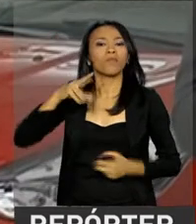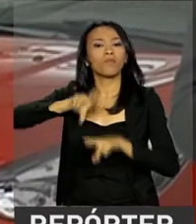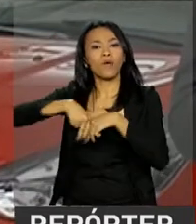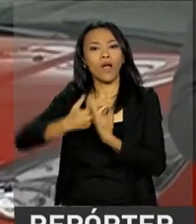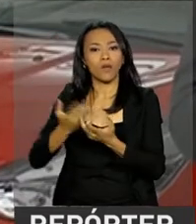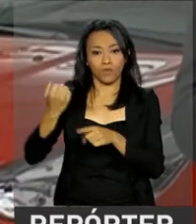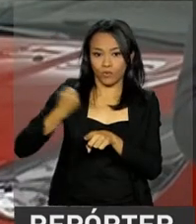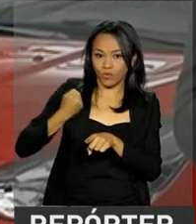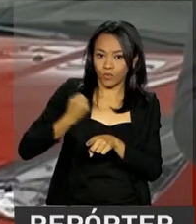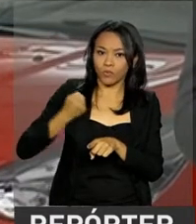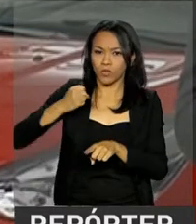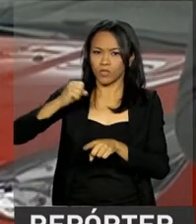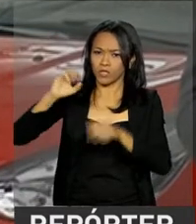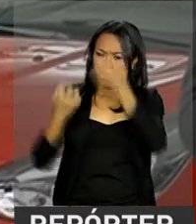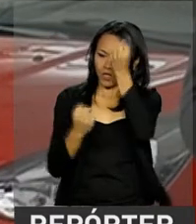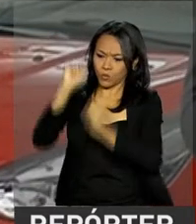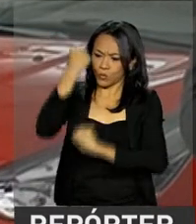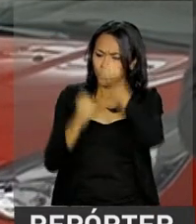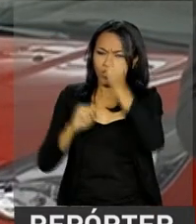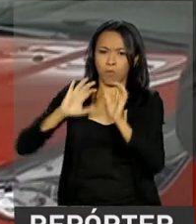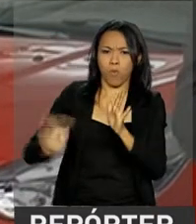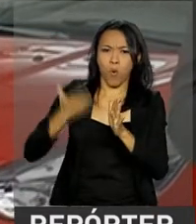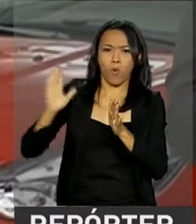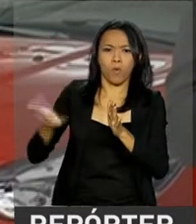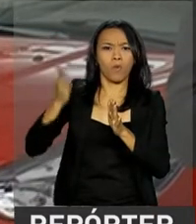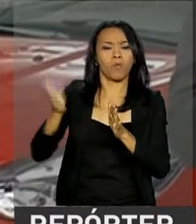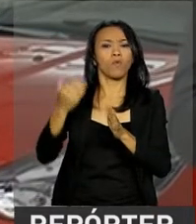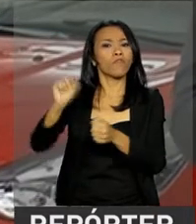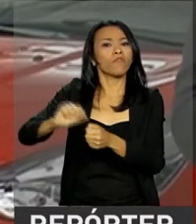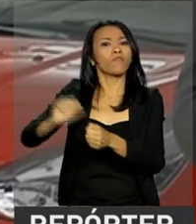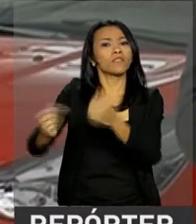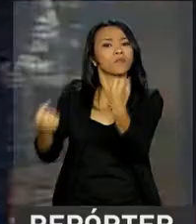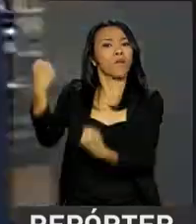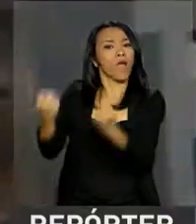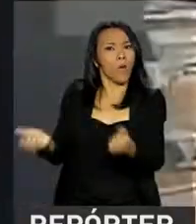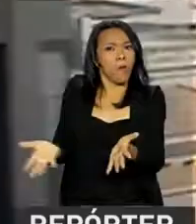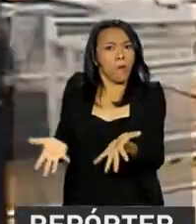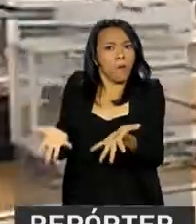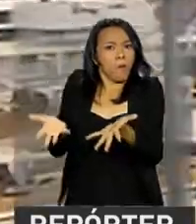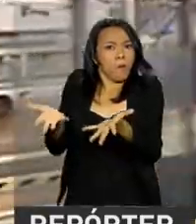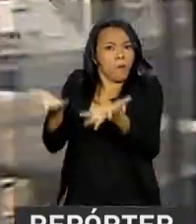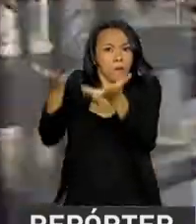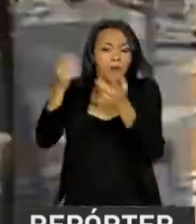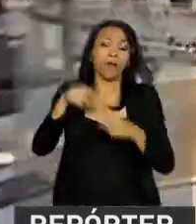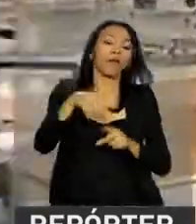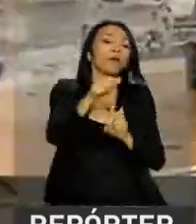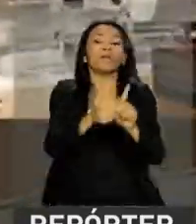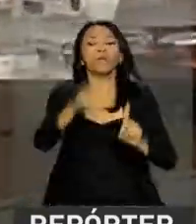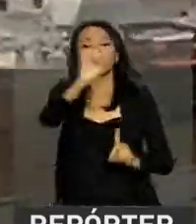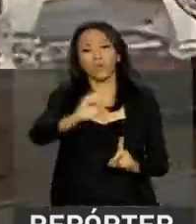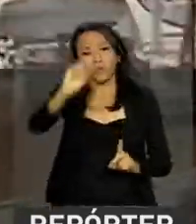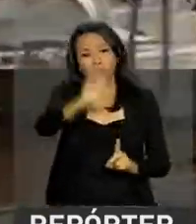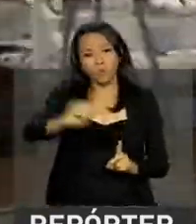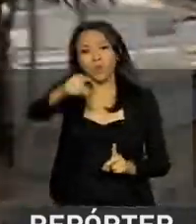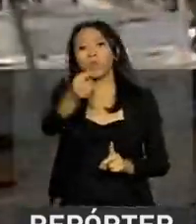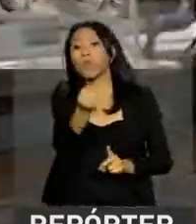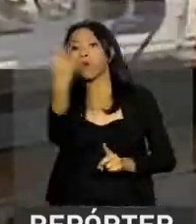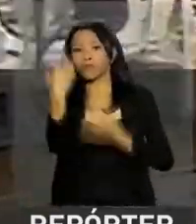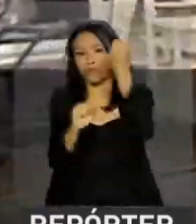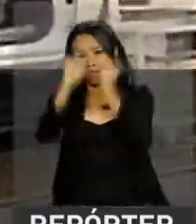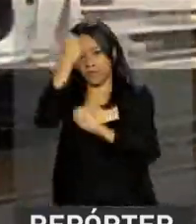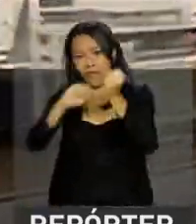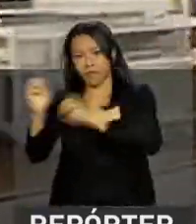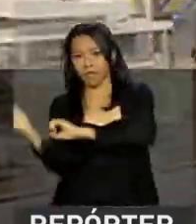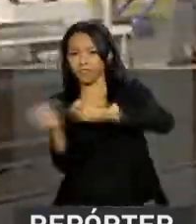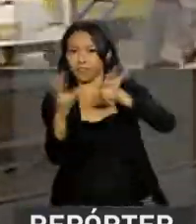de produção apresentados pela Associação Nacional dos Fabricantes de Veículos. Em outubro, saíram das linhas de montagem das fábricas